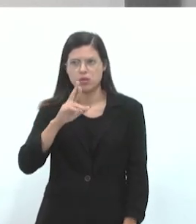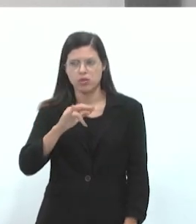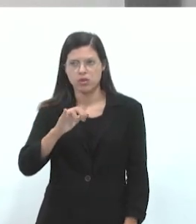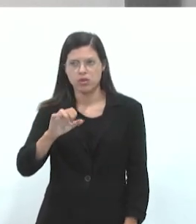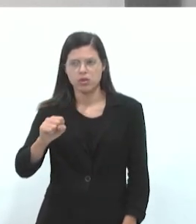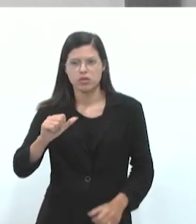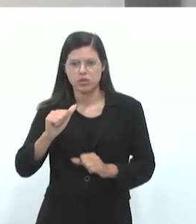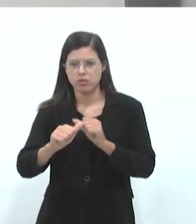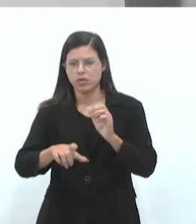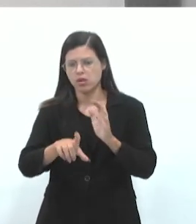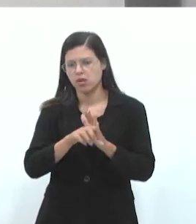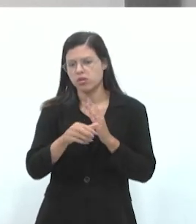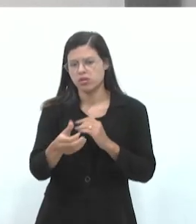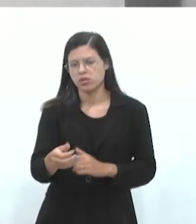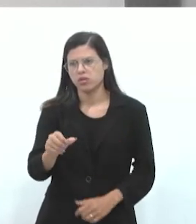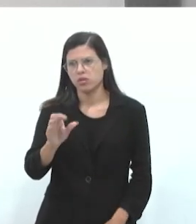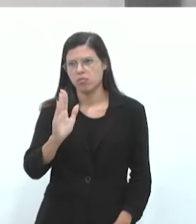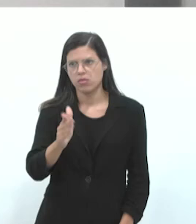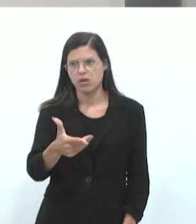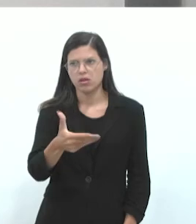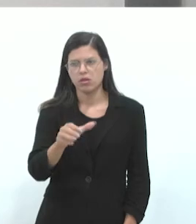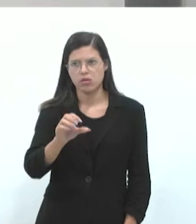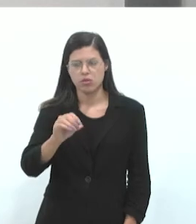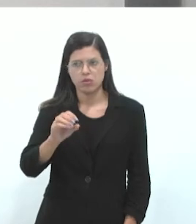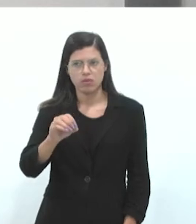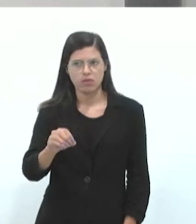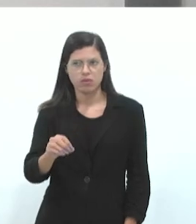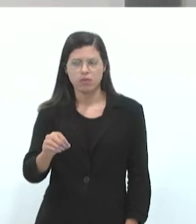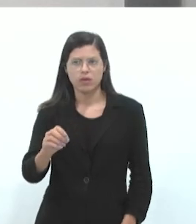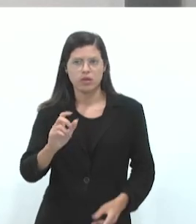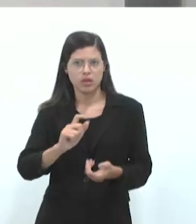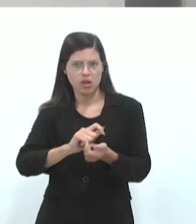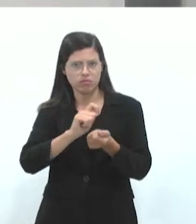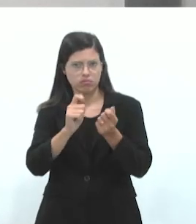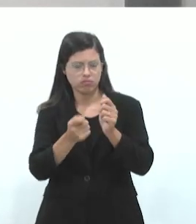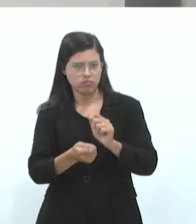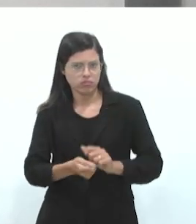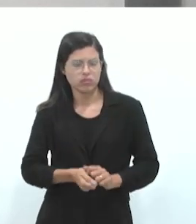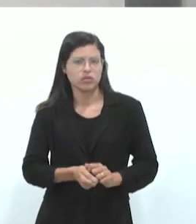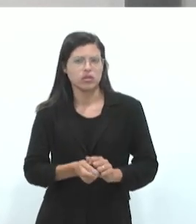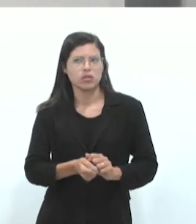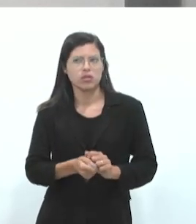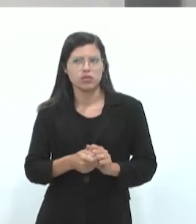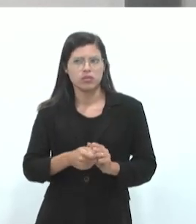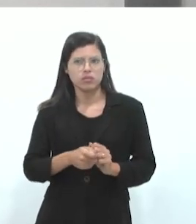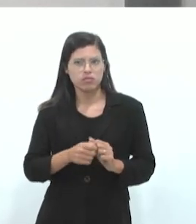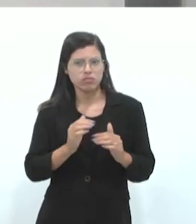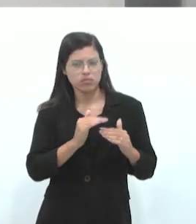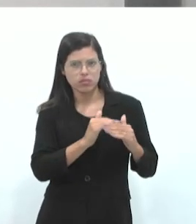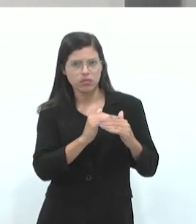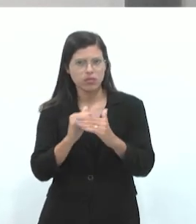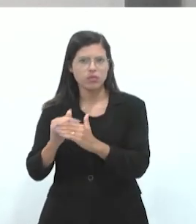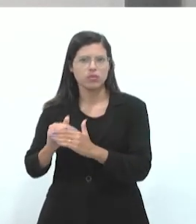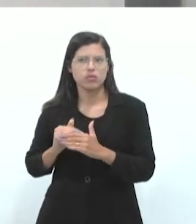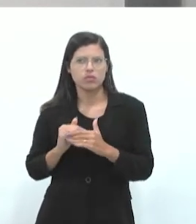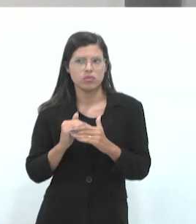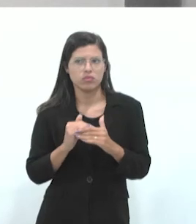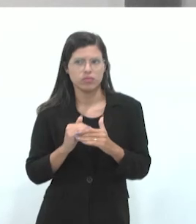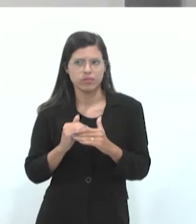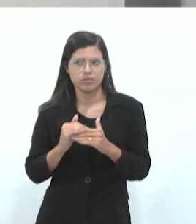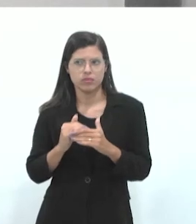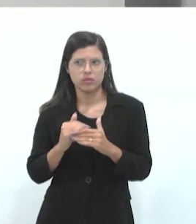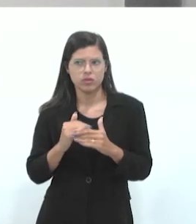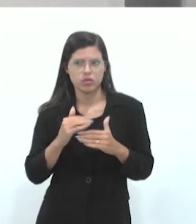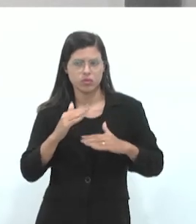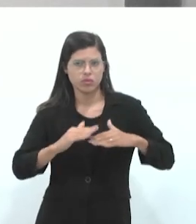altera a lei complementar 6990, para adequação e isonomia com as demais carreiras de Estado no âmbito do Estado do Rio de Janeiro e